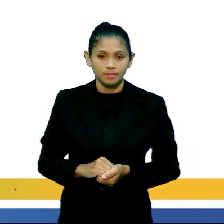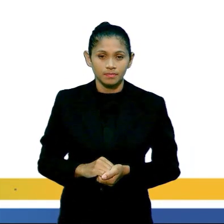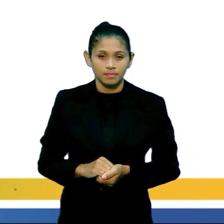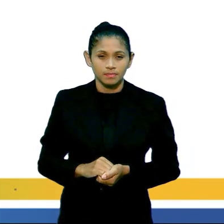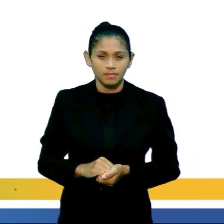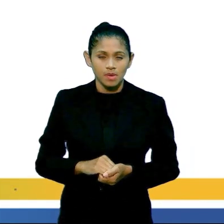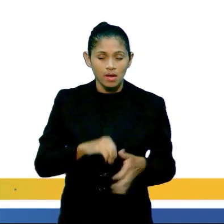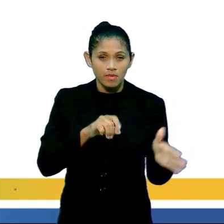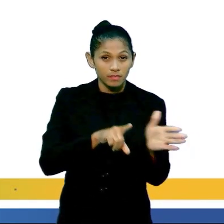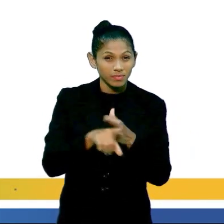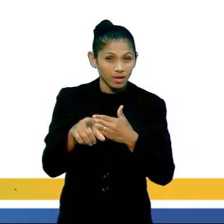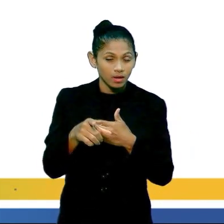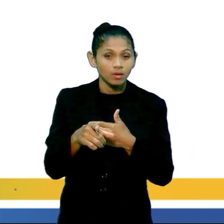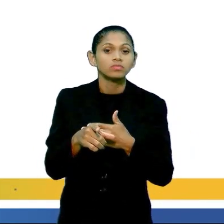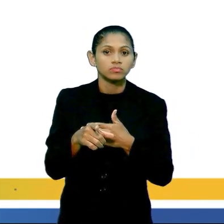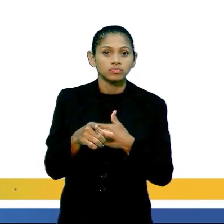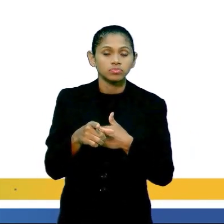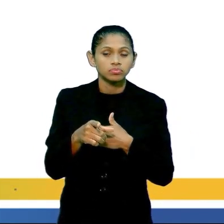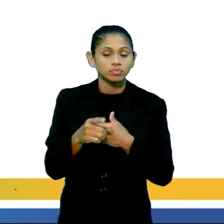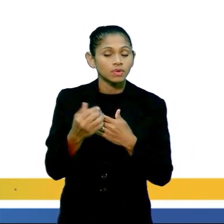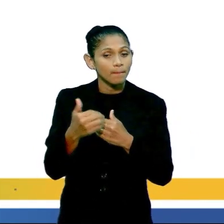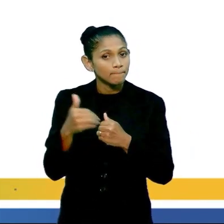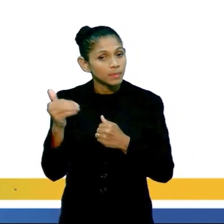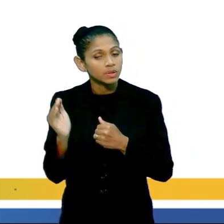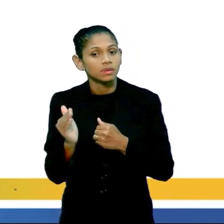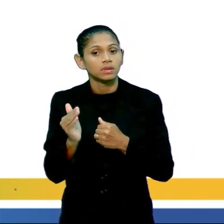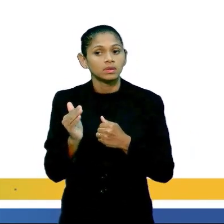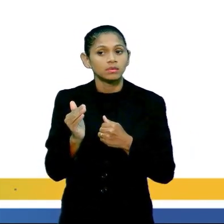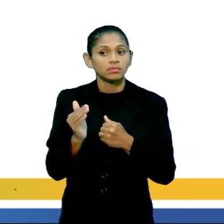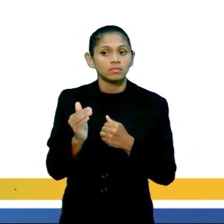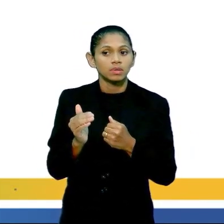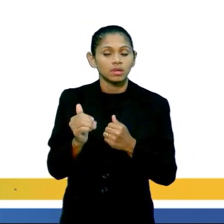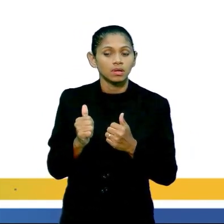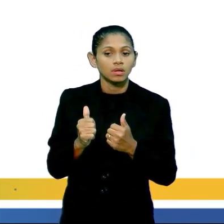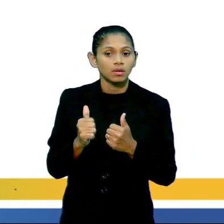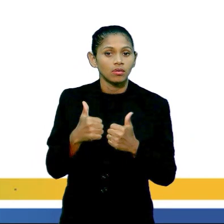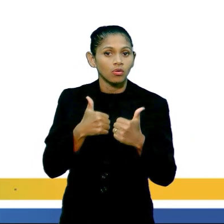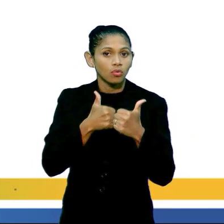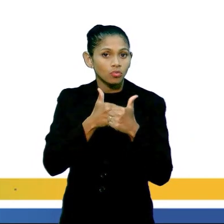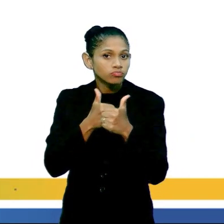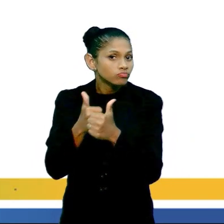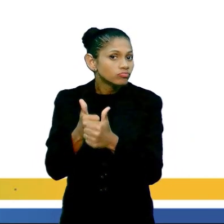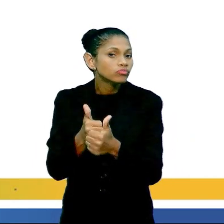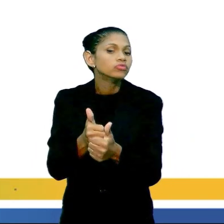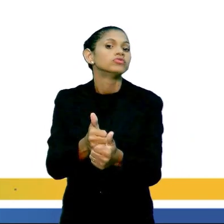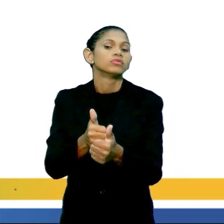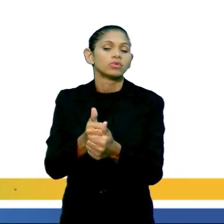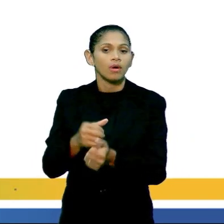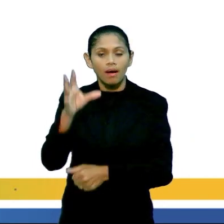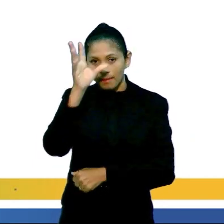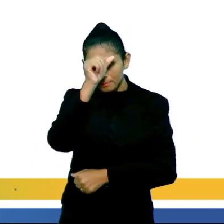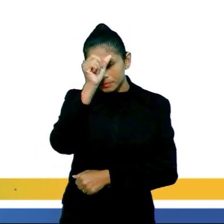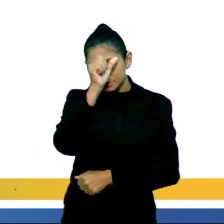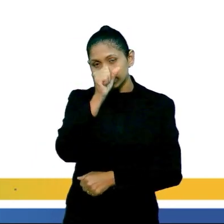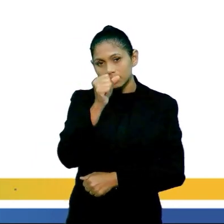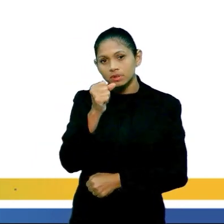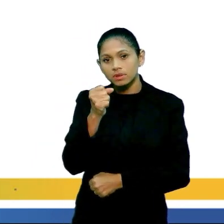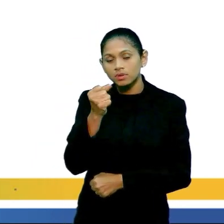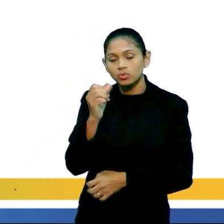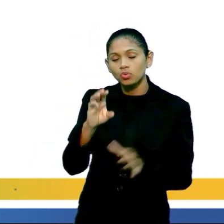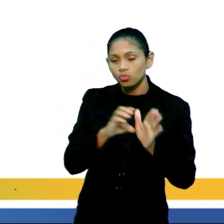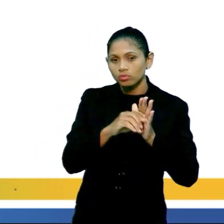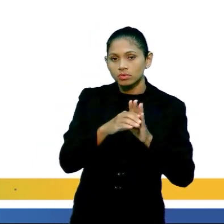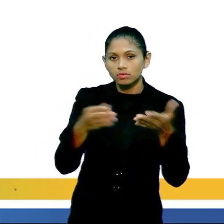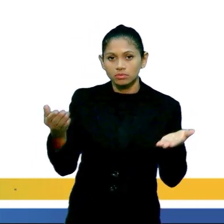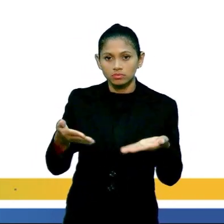consolidar esse nosso, né? Essa nossa temática, esse nosso objeto de conhecimento trabalhado na aula de hoje. Então, aí uma